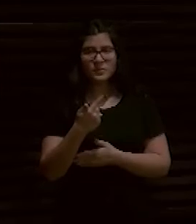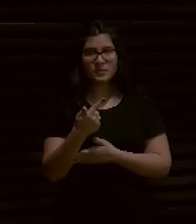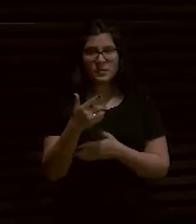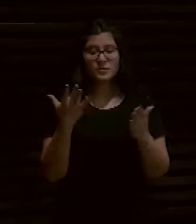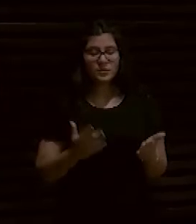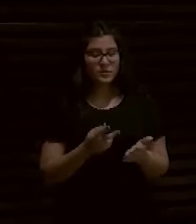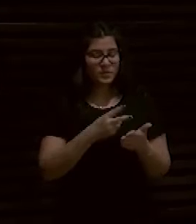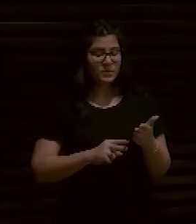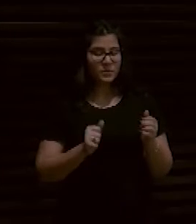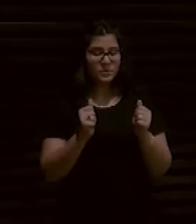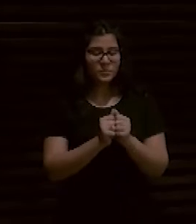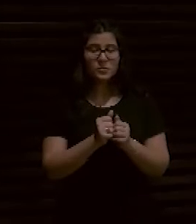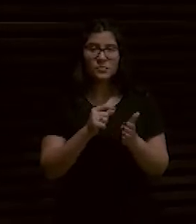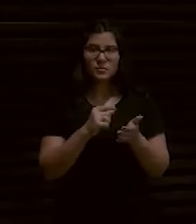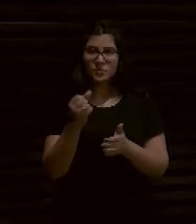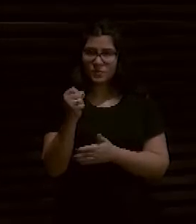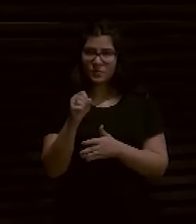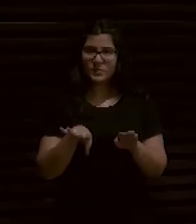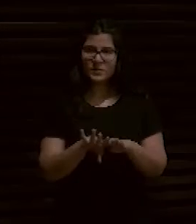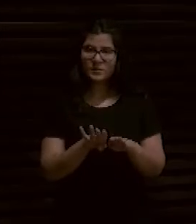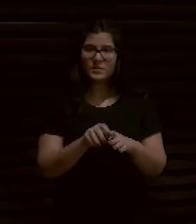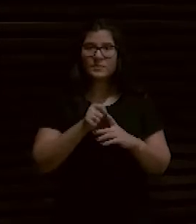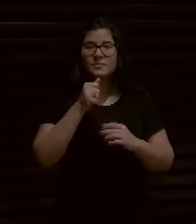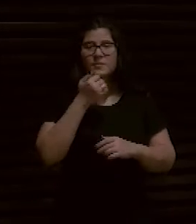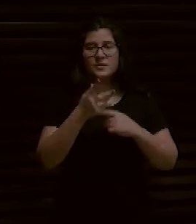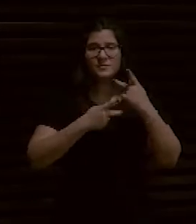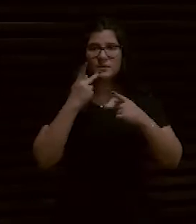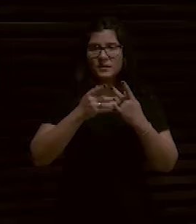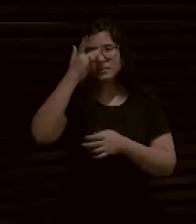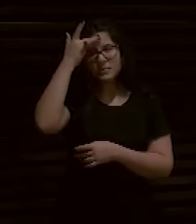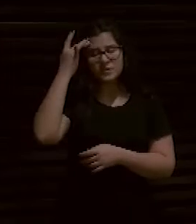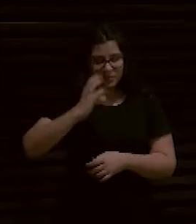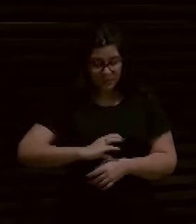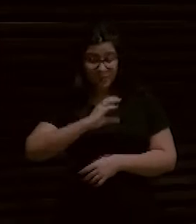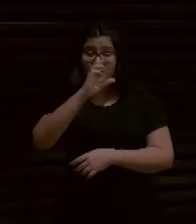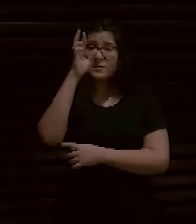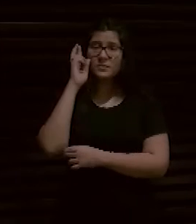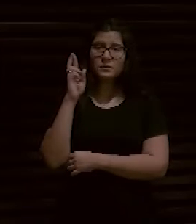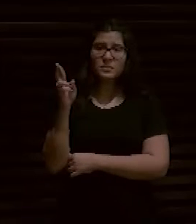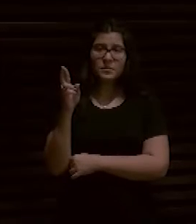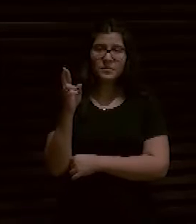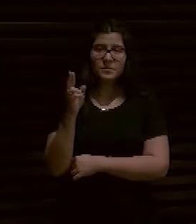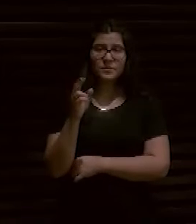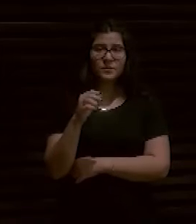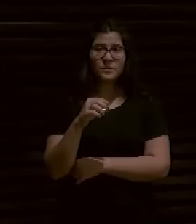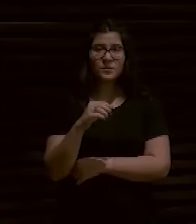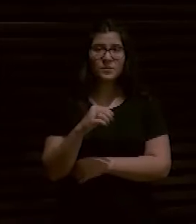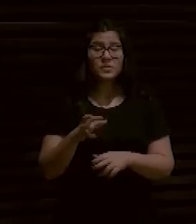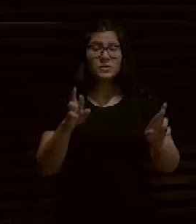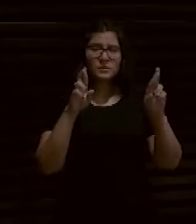juntos também o 8. Bendito o homem que confia no Senhor, e cuja